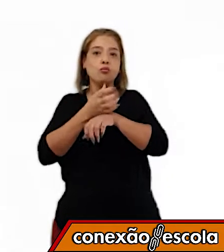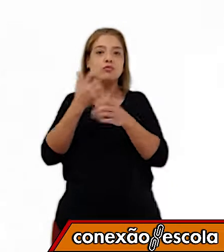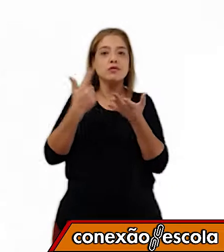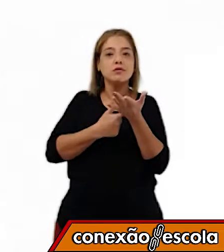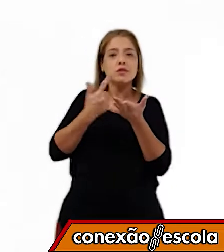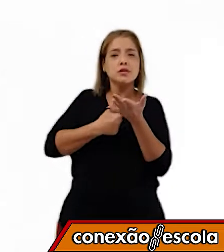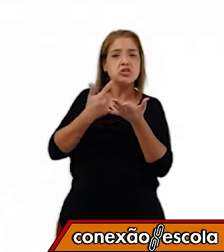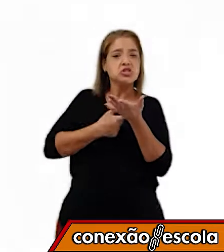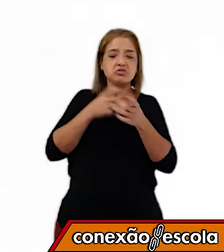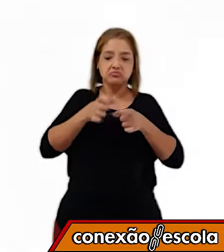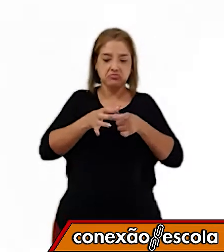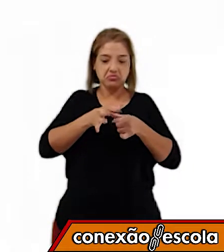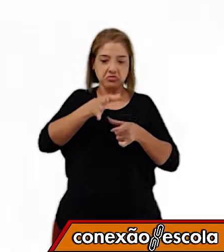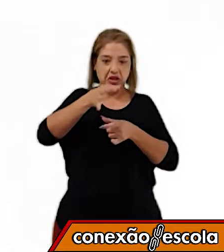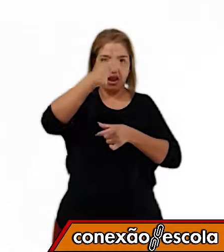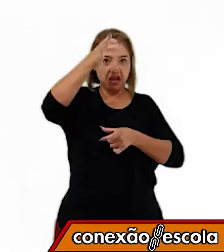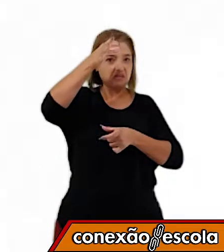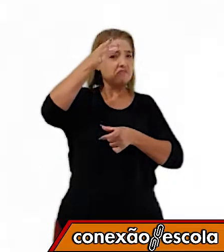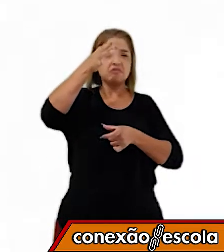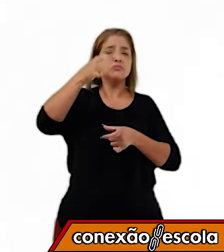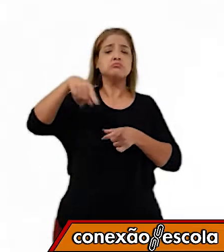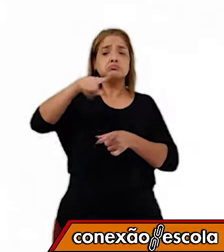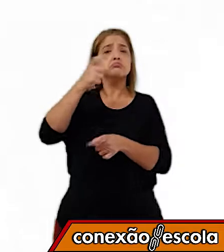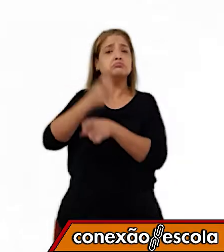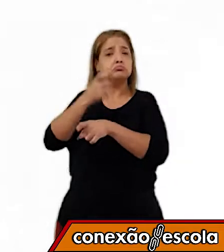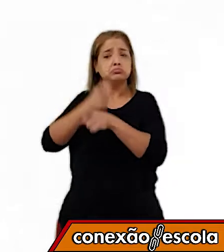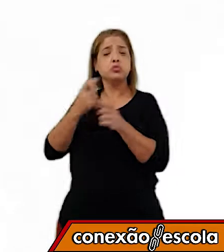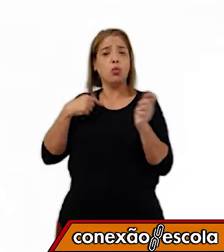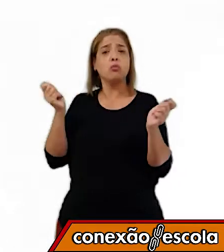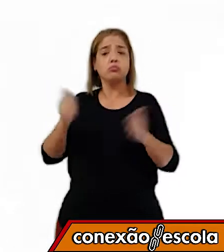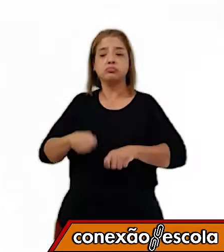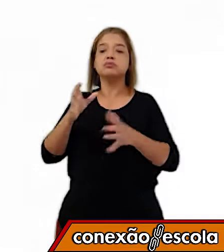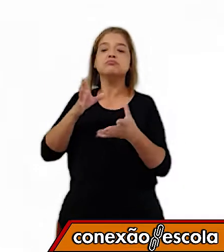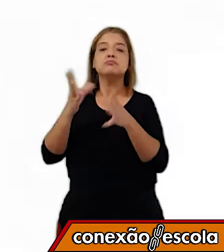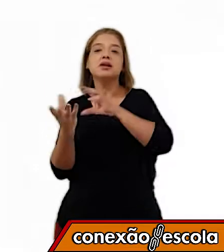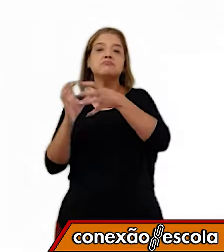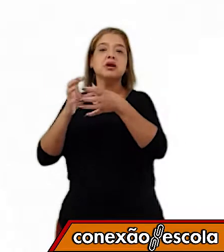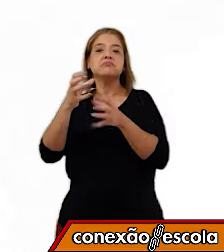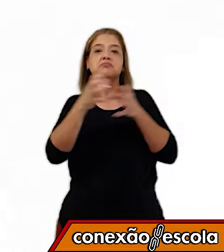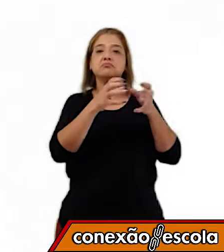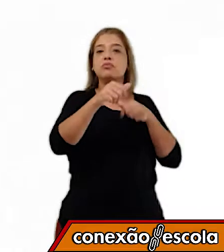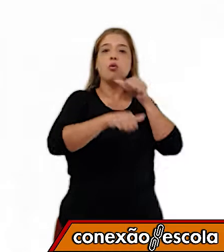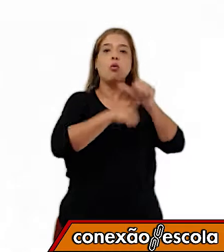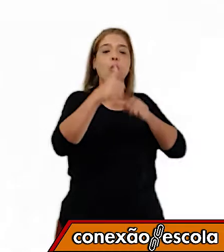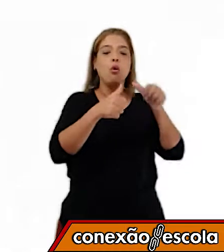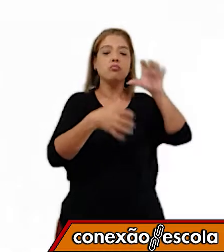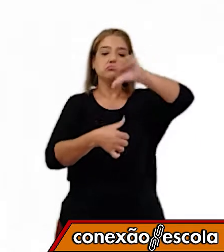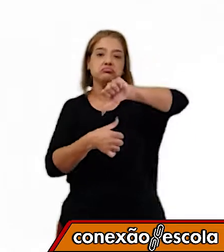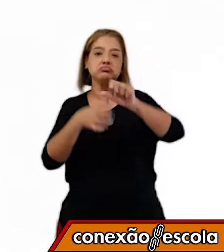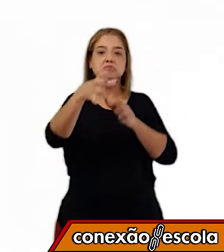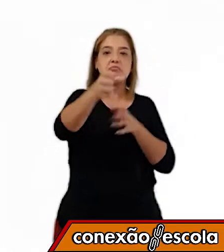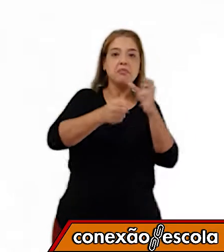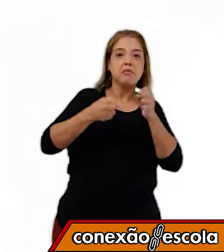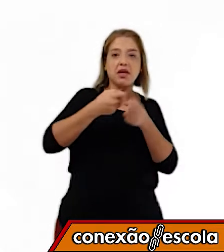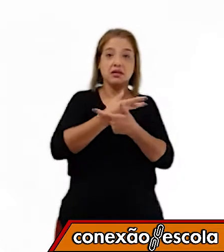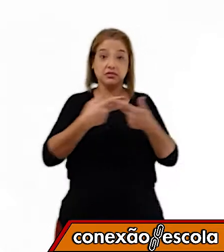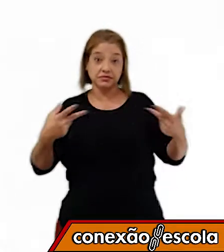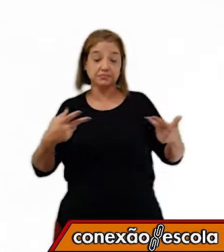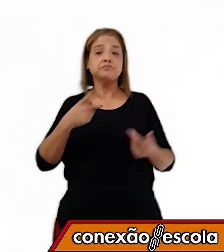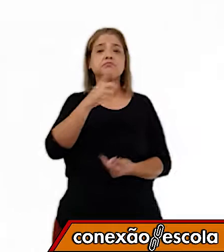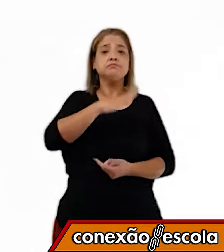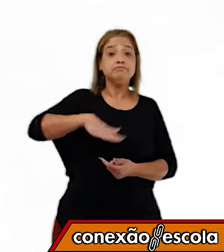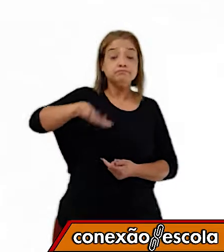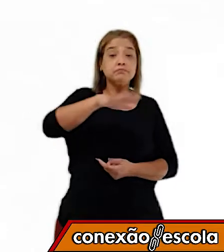tem aspecto firme e pode ser manipulado. A maioria das matérias que conhecemos estão nesse estado